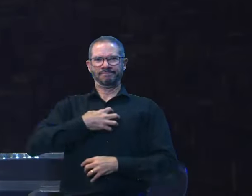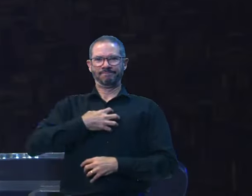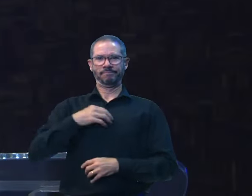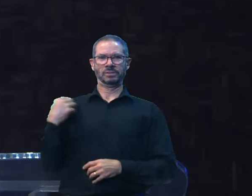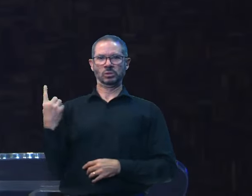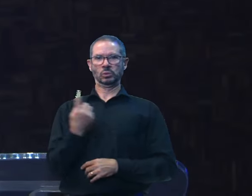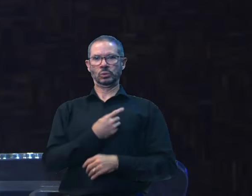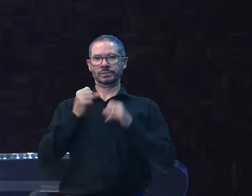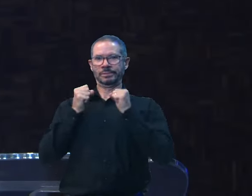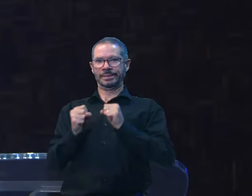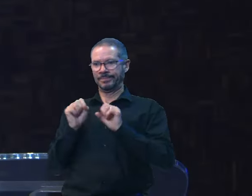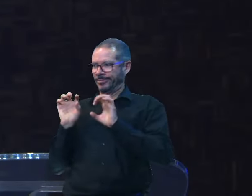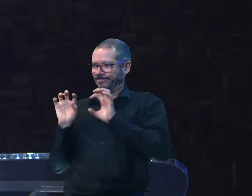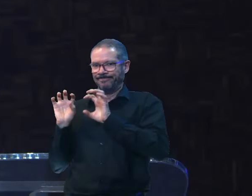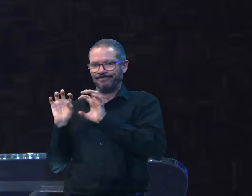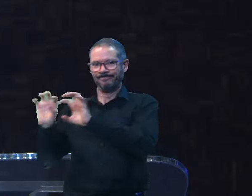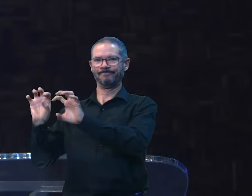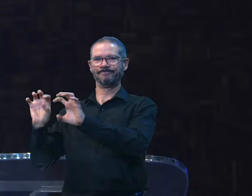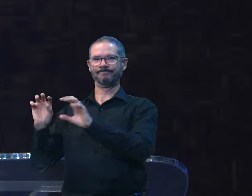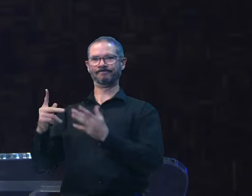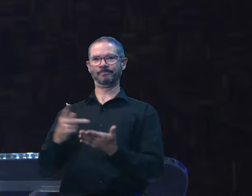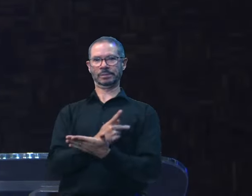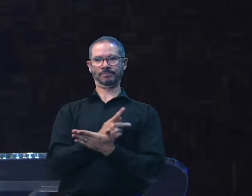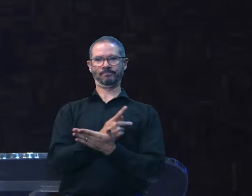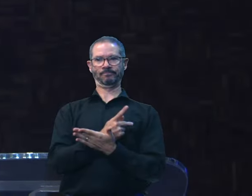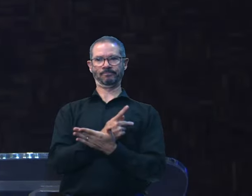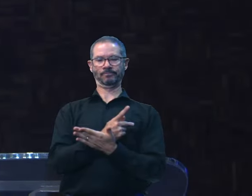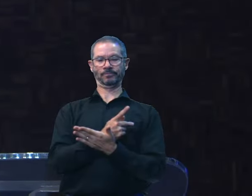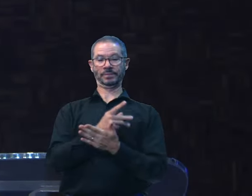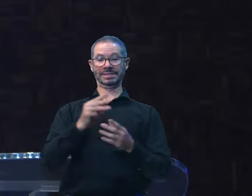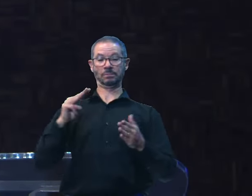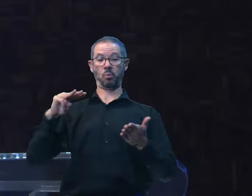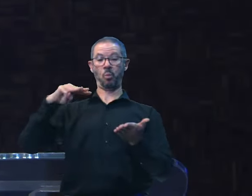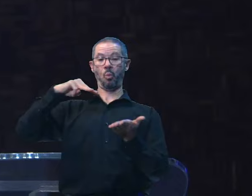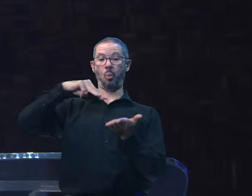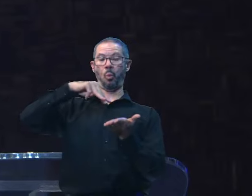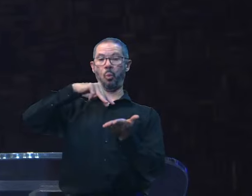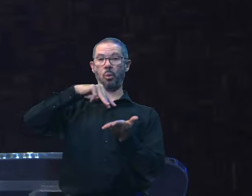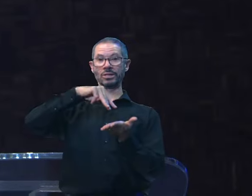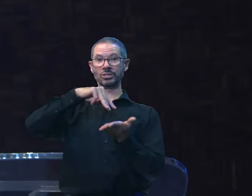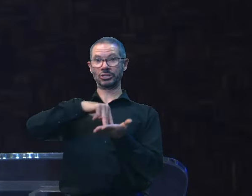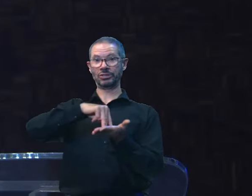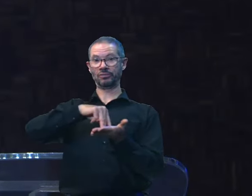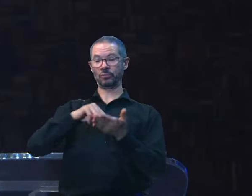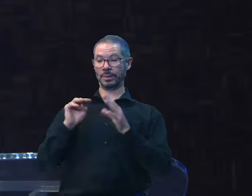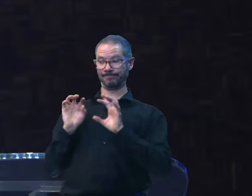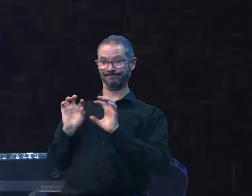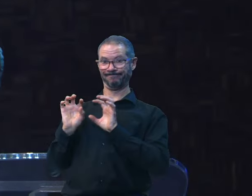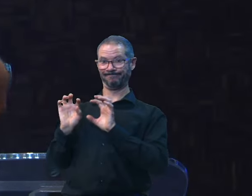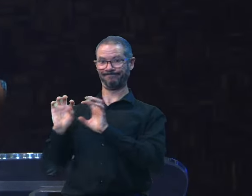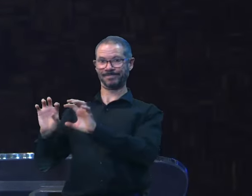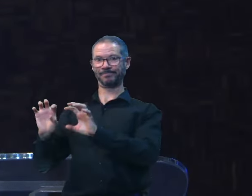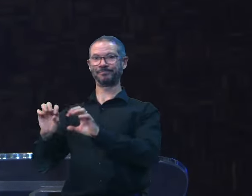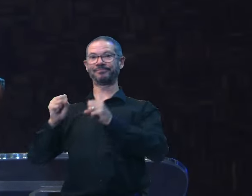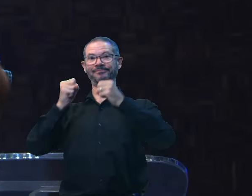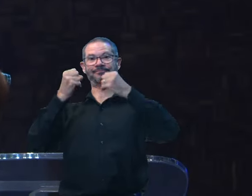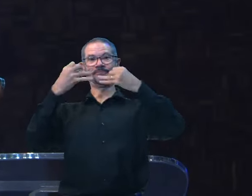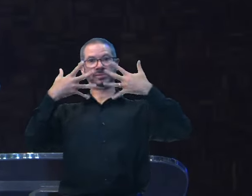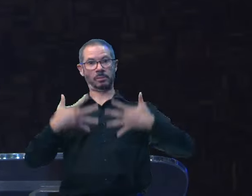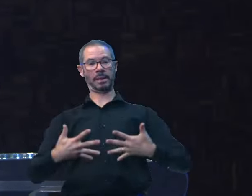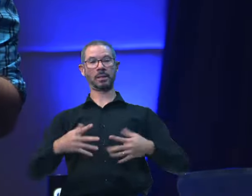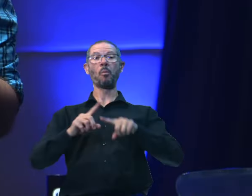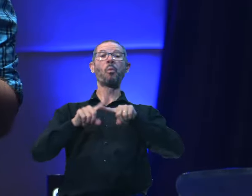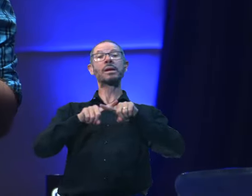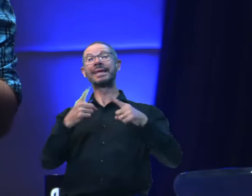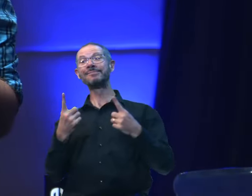Nós podemos ferir por isso. Esses motivos para ferir, eles explicam o porquê